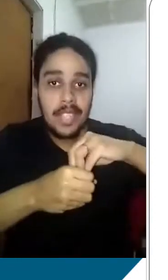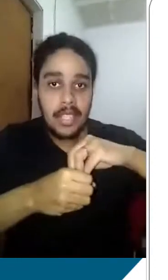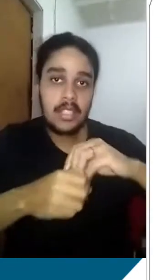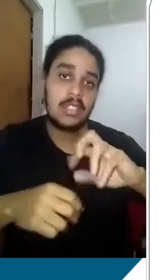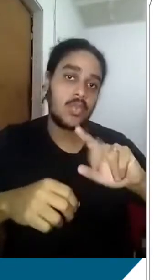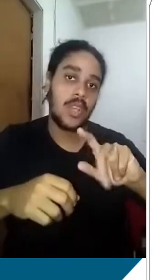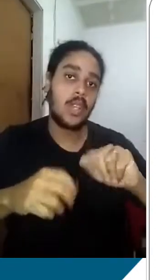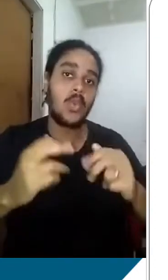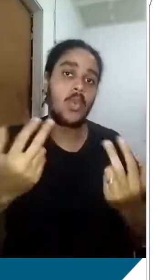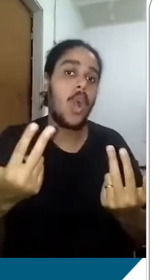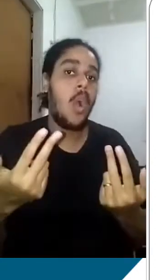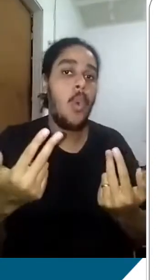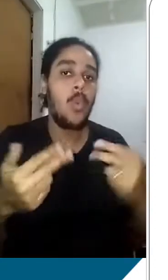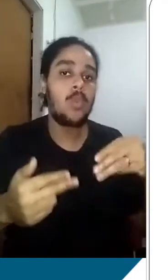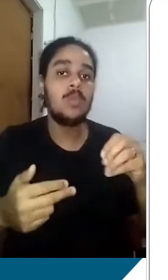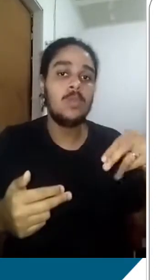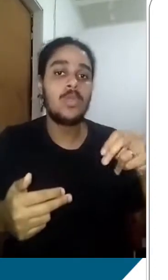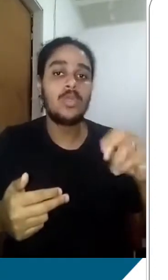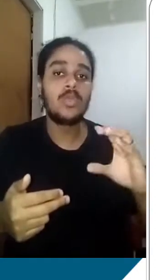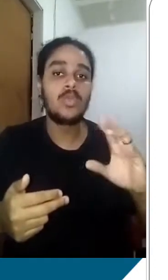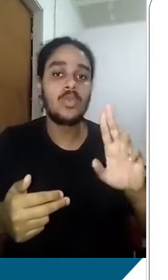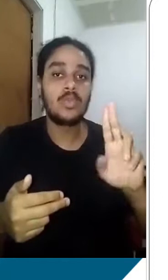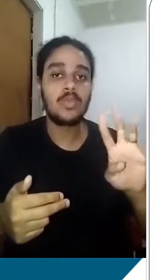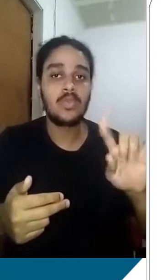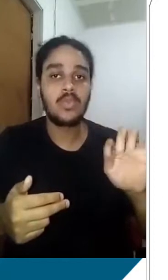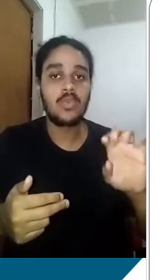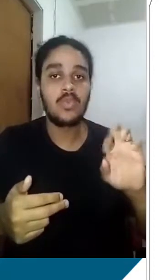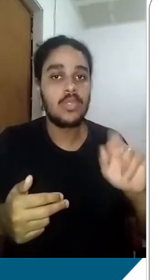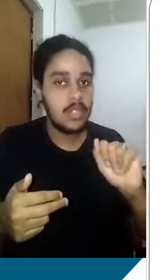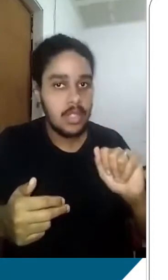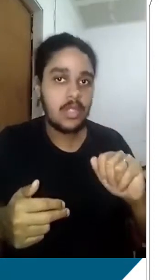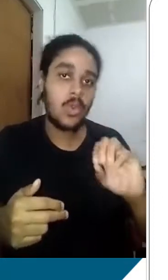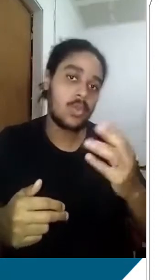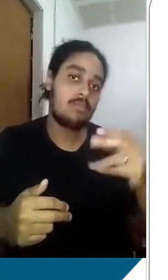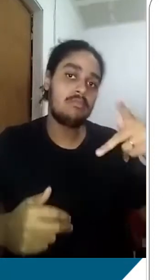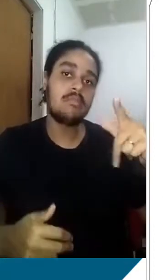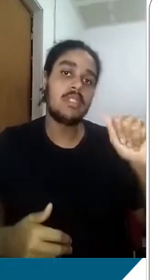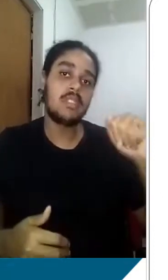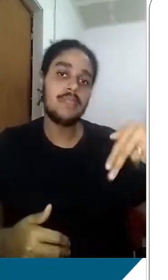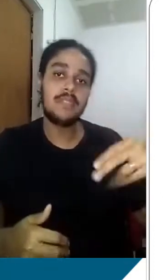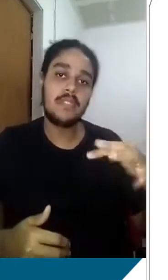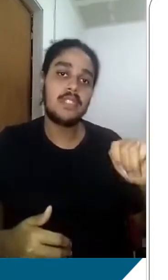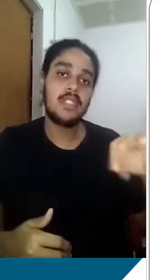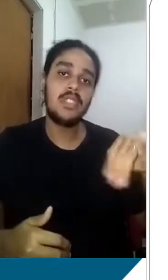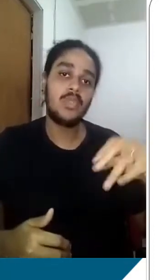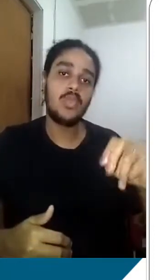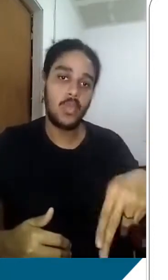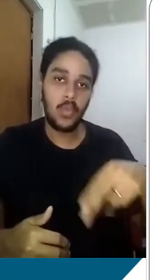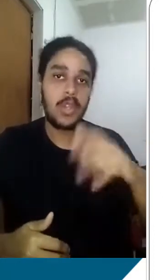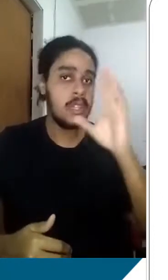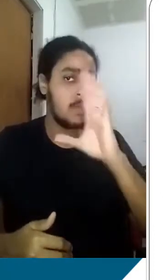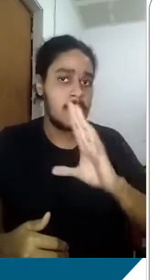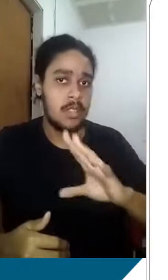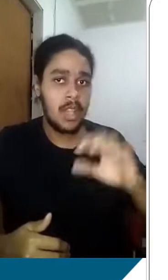uma monocultura voltada para exportação, como é nas plantations, né? E no Brasil,